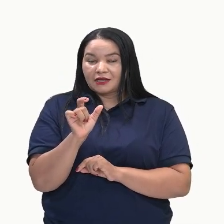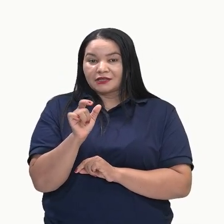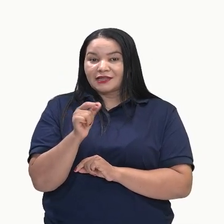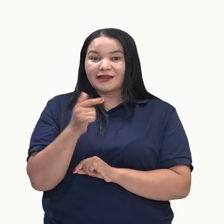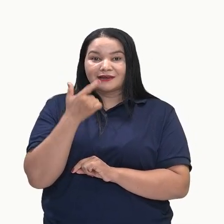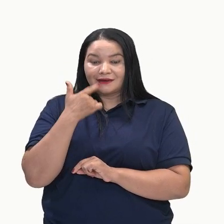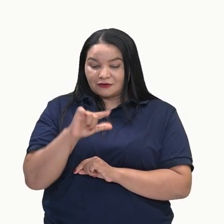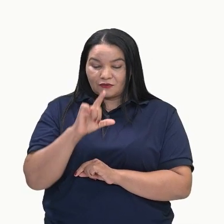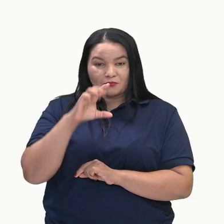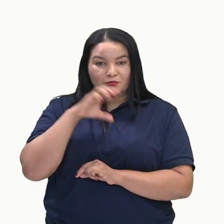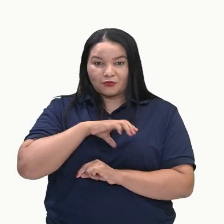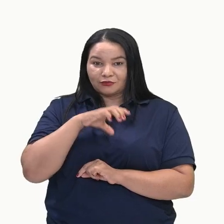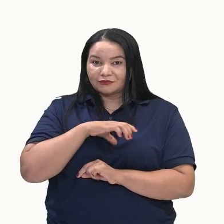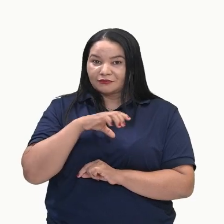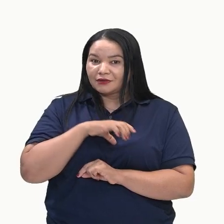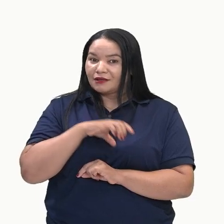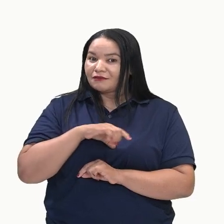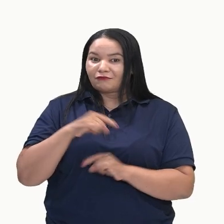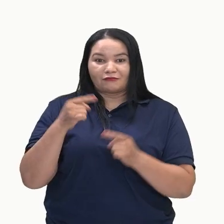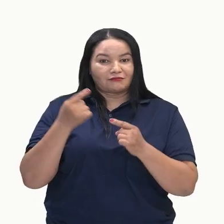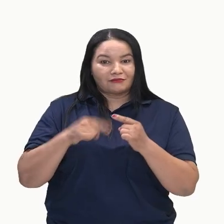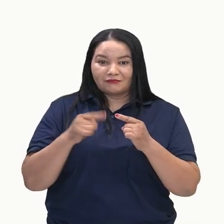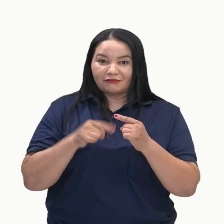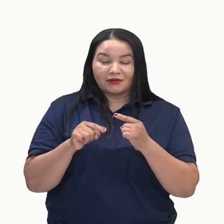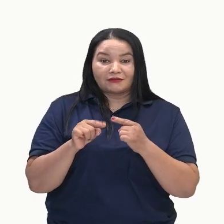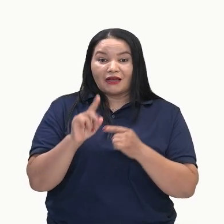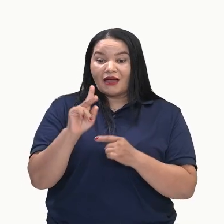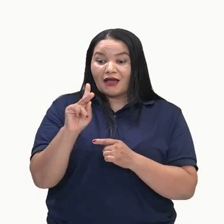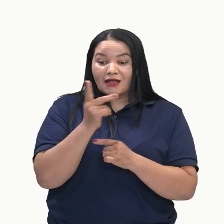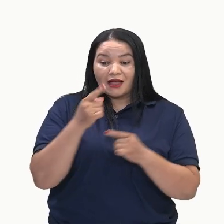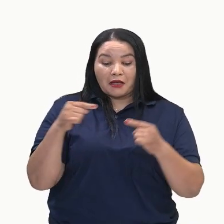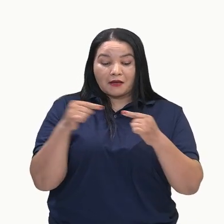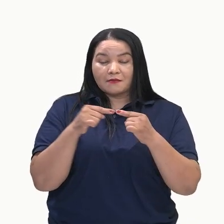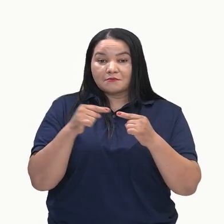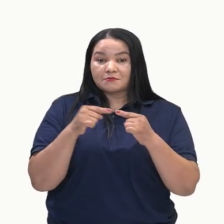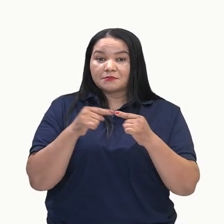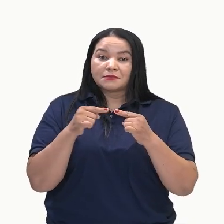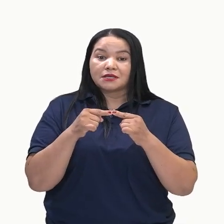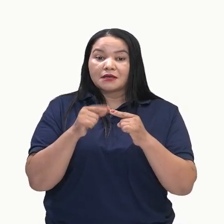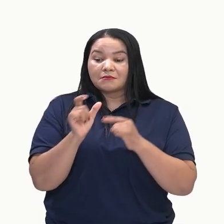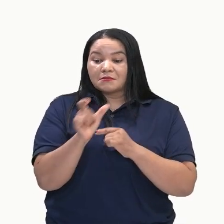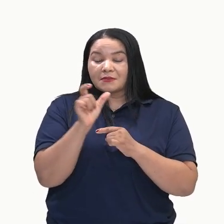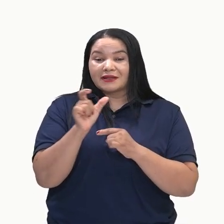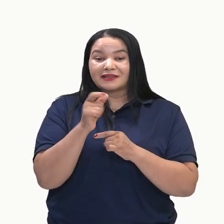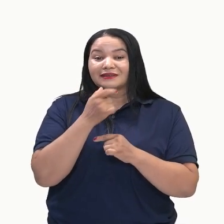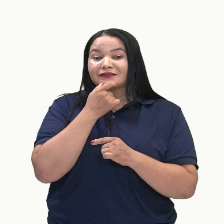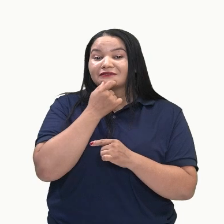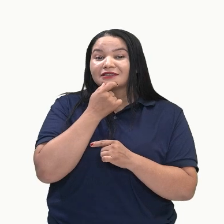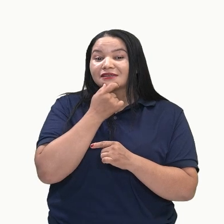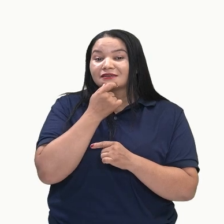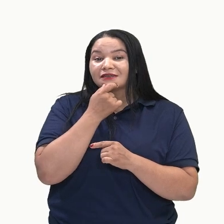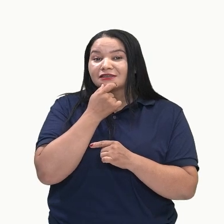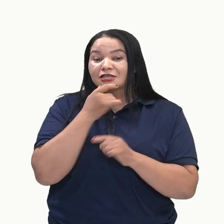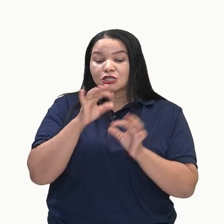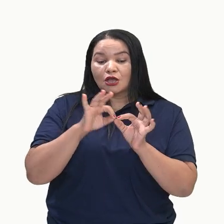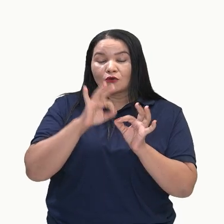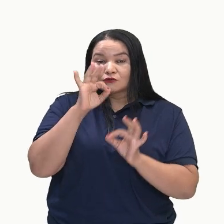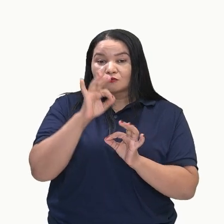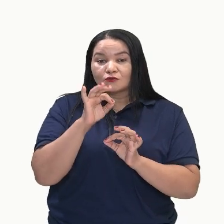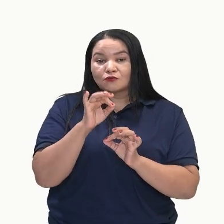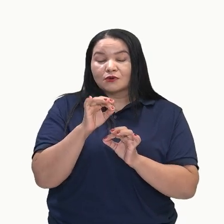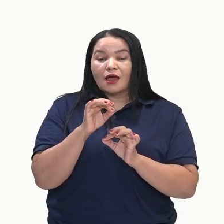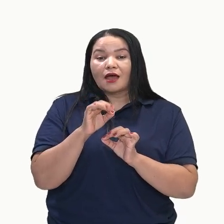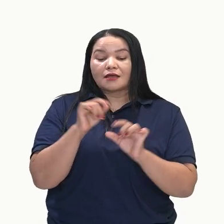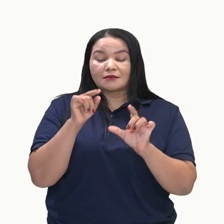não é? Esse H deriva ali da palavra inglesa, onde a altura começa com a letra H, tudo bem?